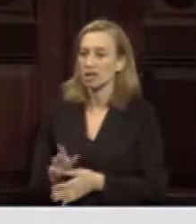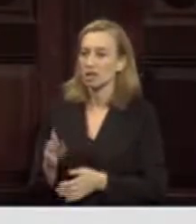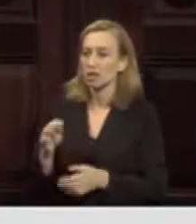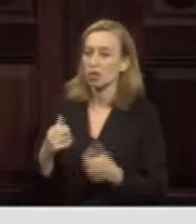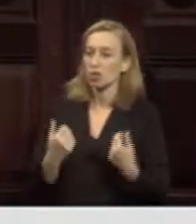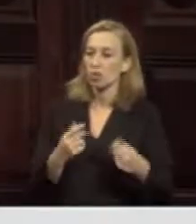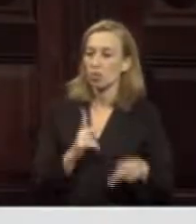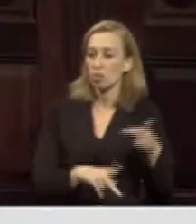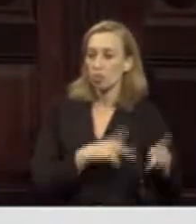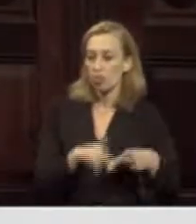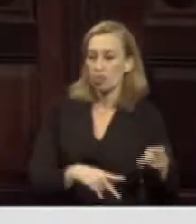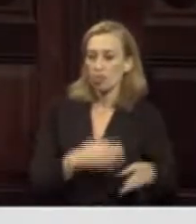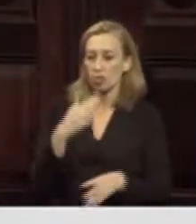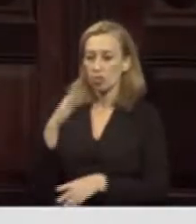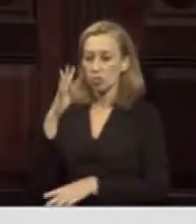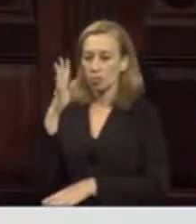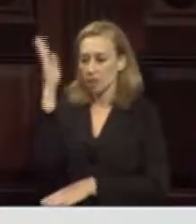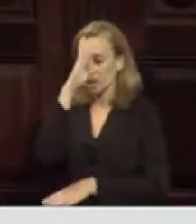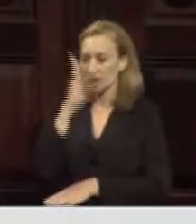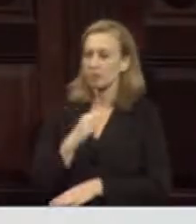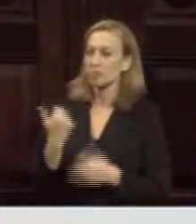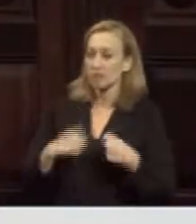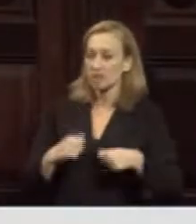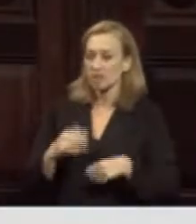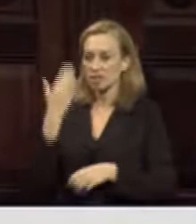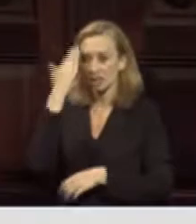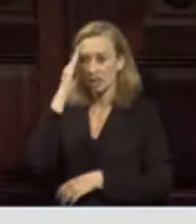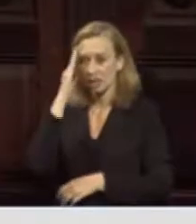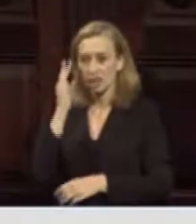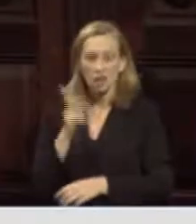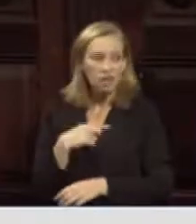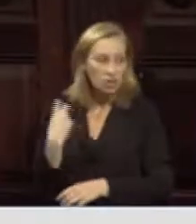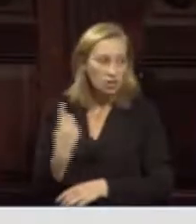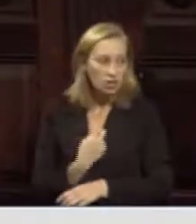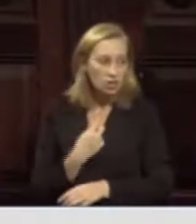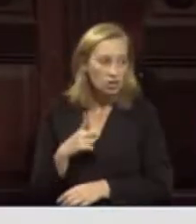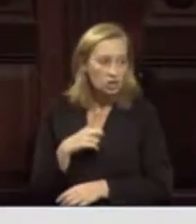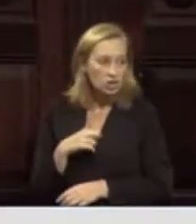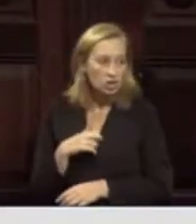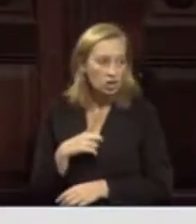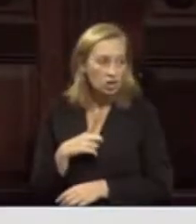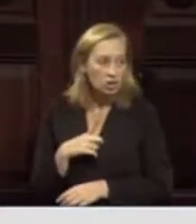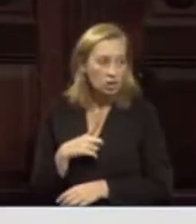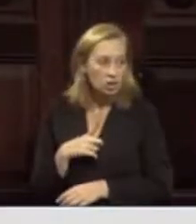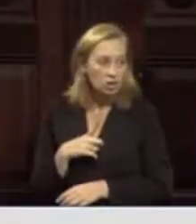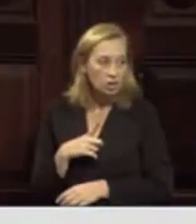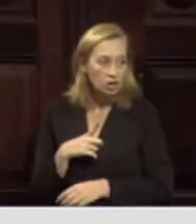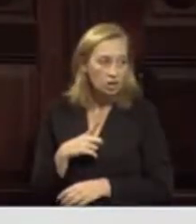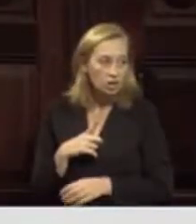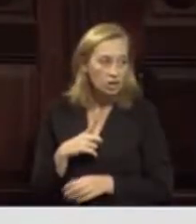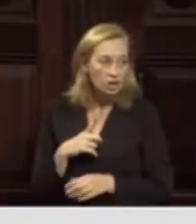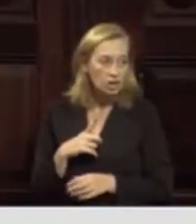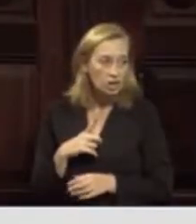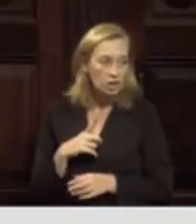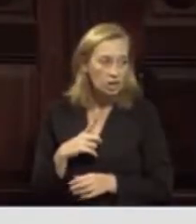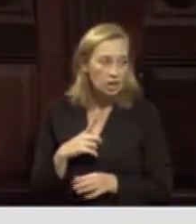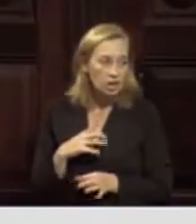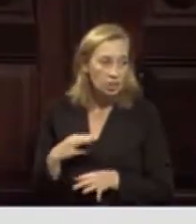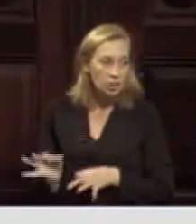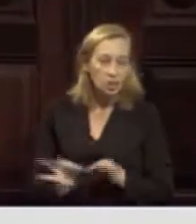que ele seja o colaborador da transformação do país. Nós temos que desamarrar o amarrado do